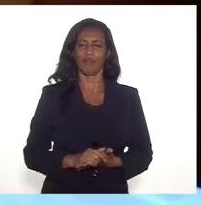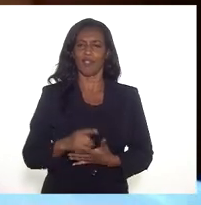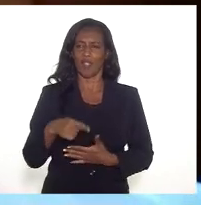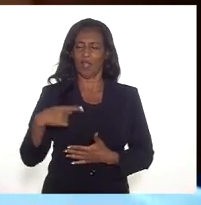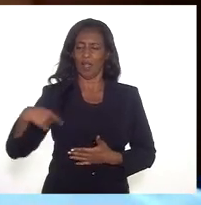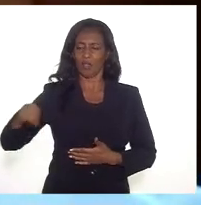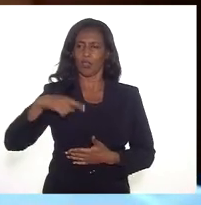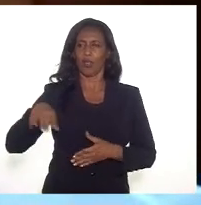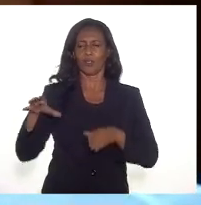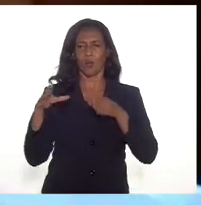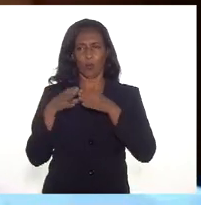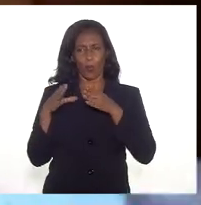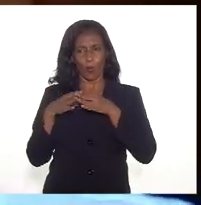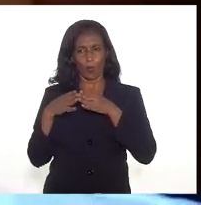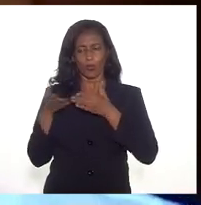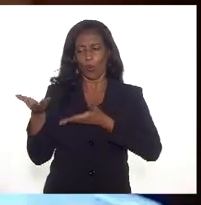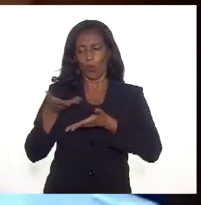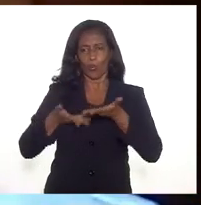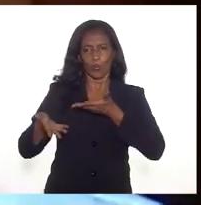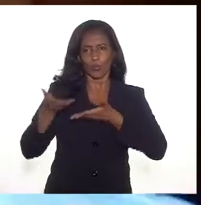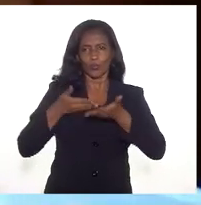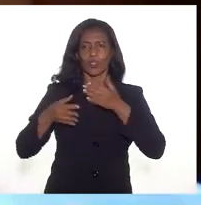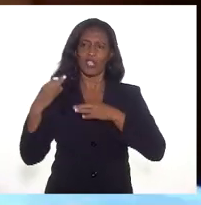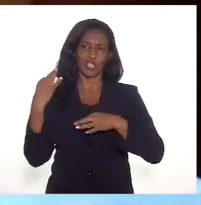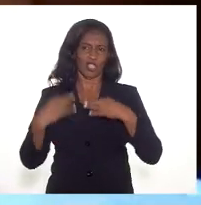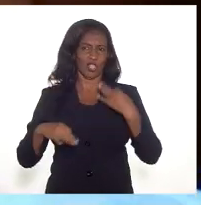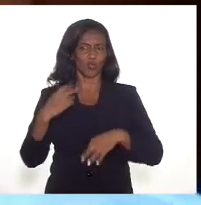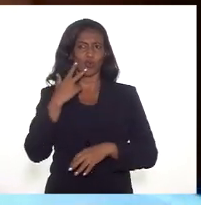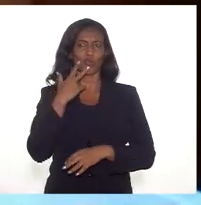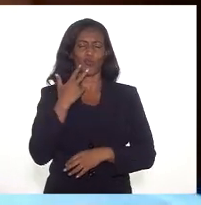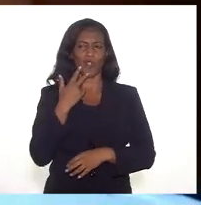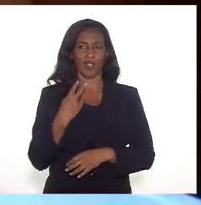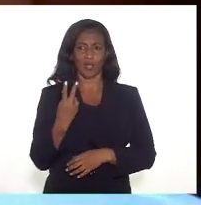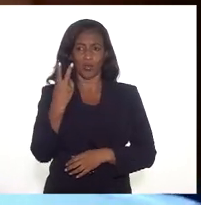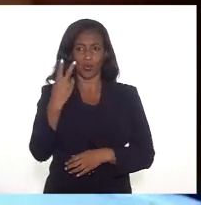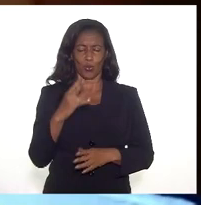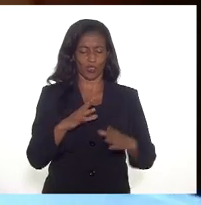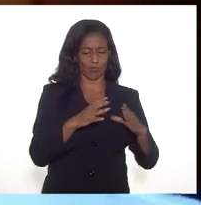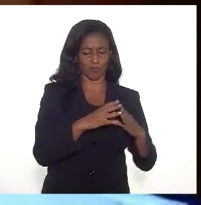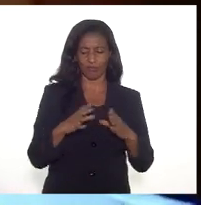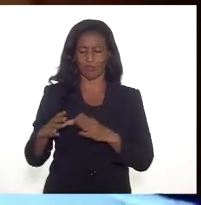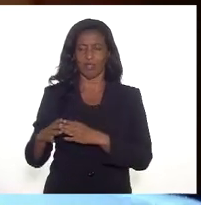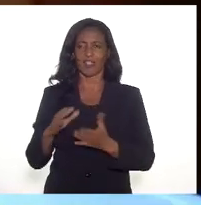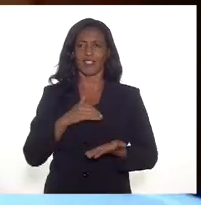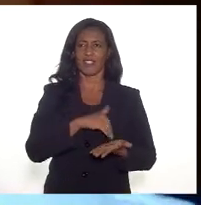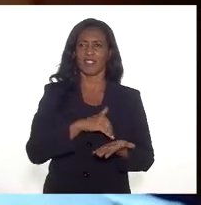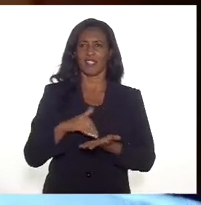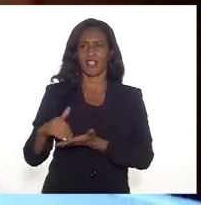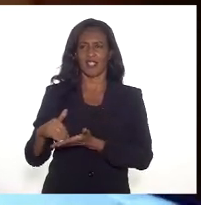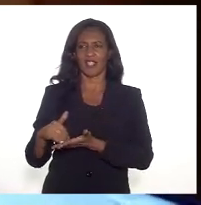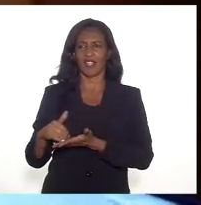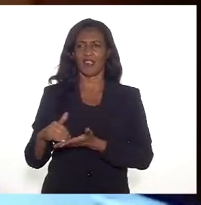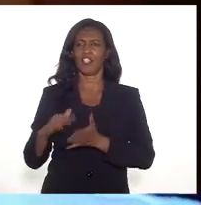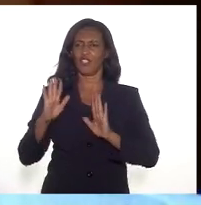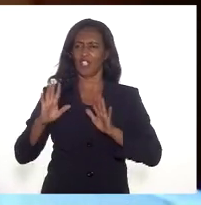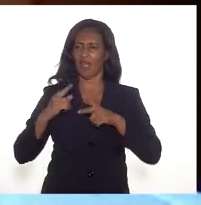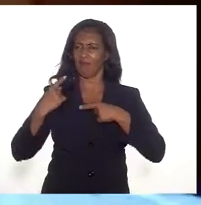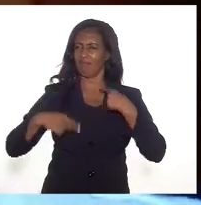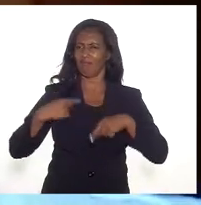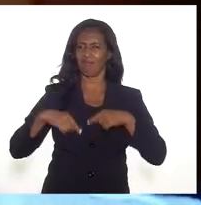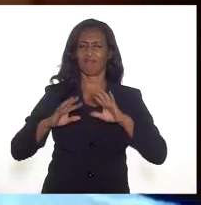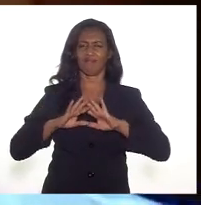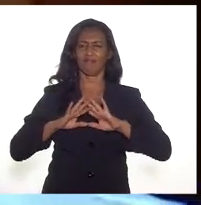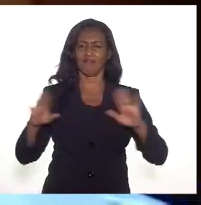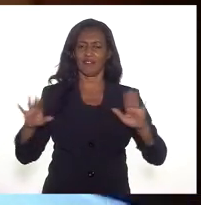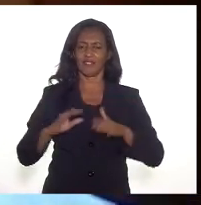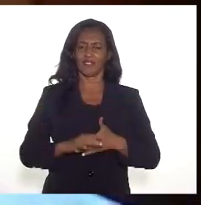comissões participaram, e é justo dizer que duas secretarias de Ciência e Tecnologia de todo o Brasil lideraram esse debate, a Secretaria de